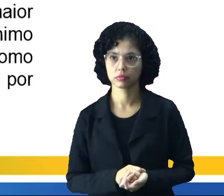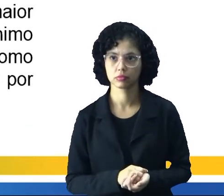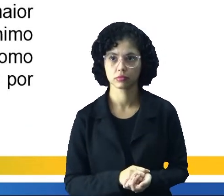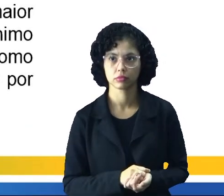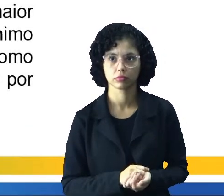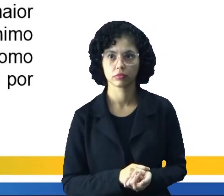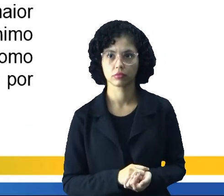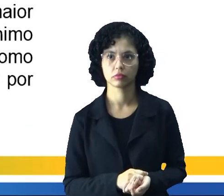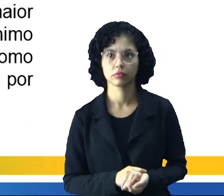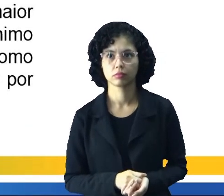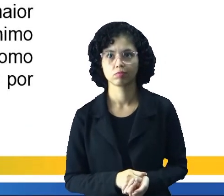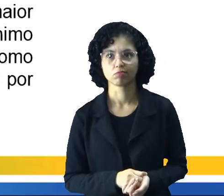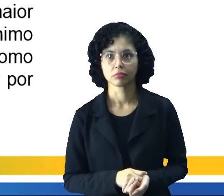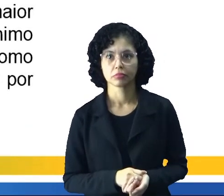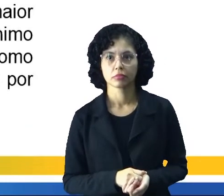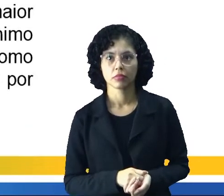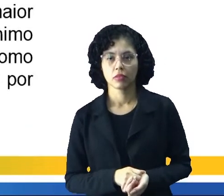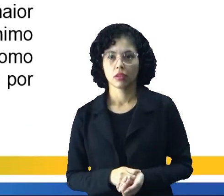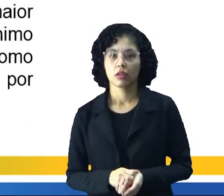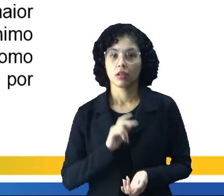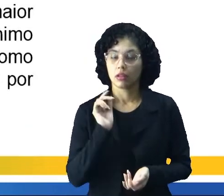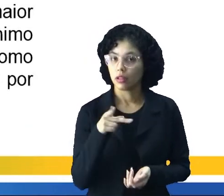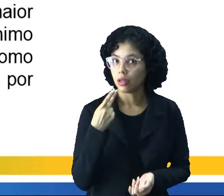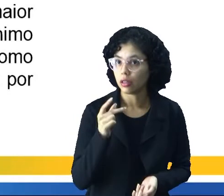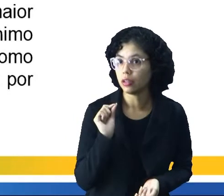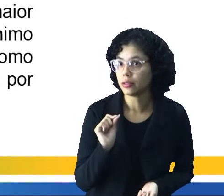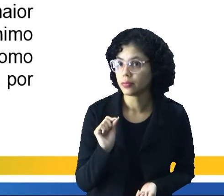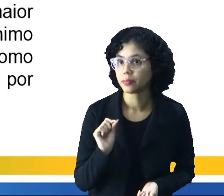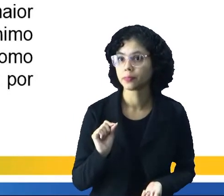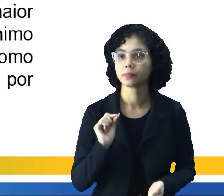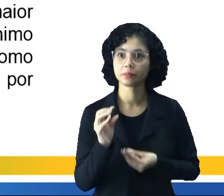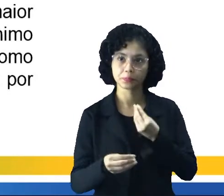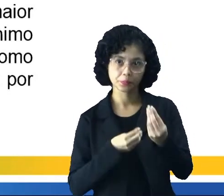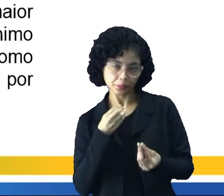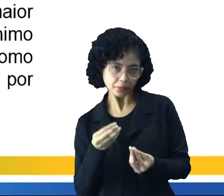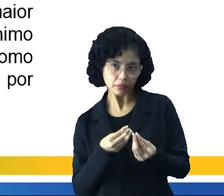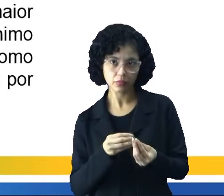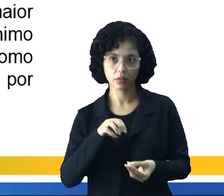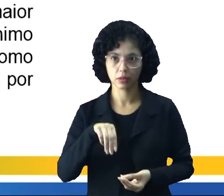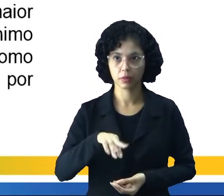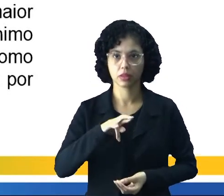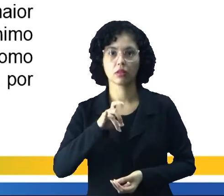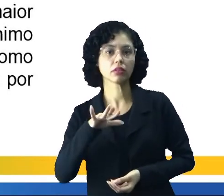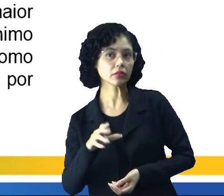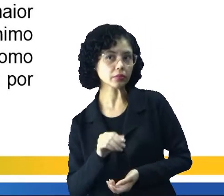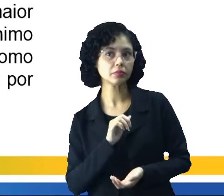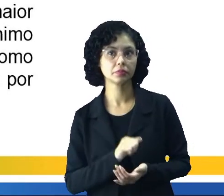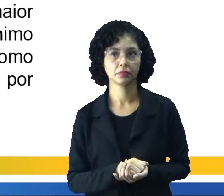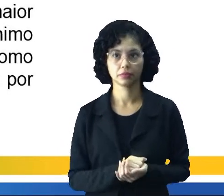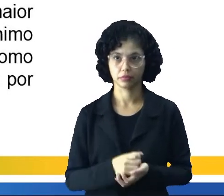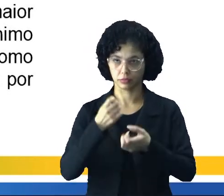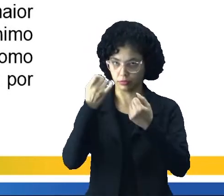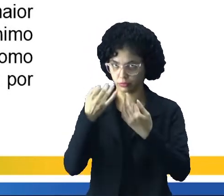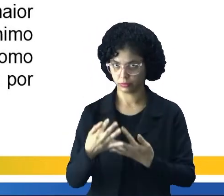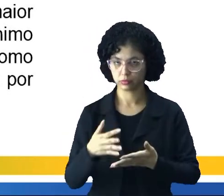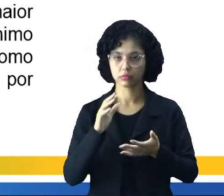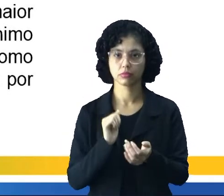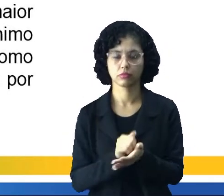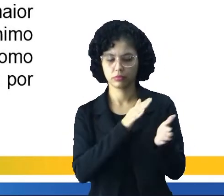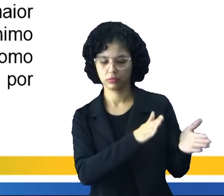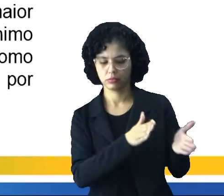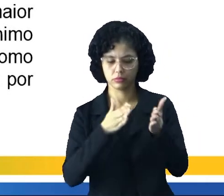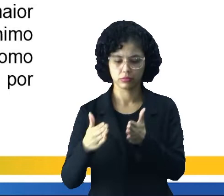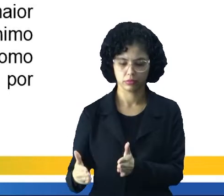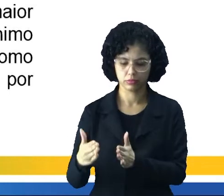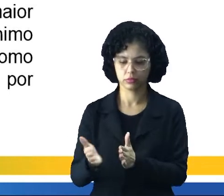certo? Isso aí vai funcionar como o quê? Como uma metonímia, pois menciona-se uma